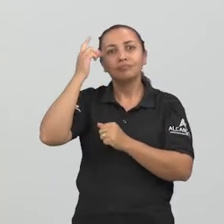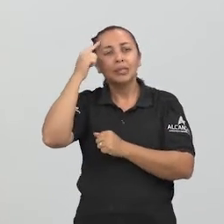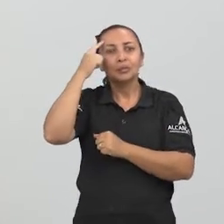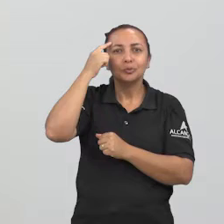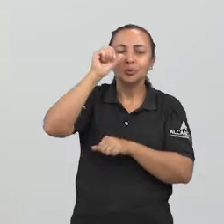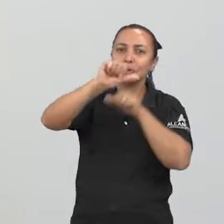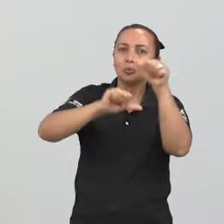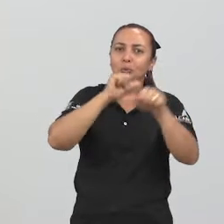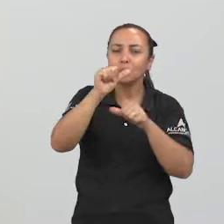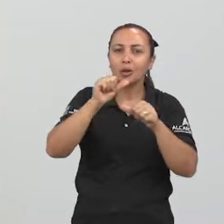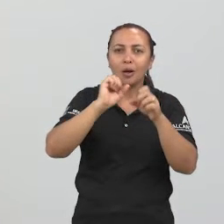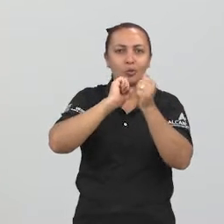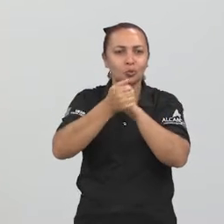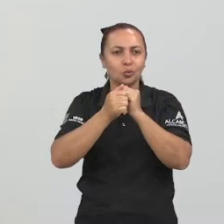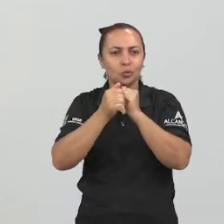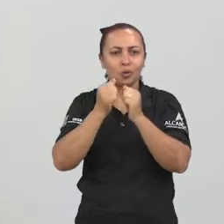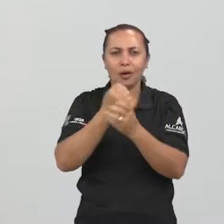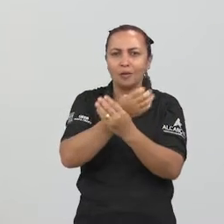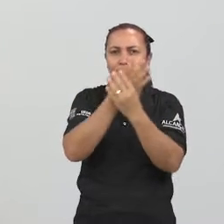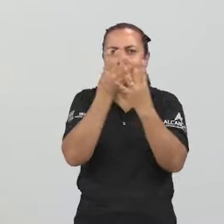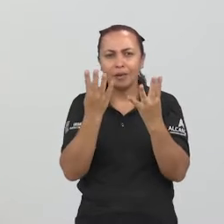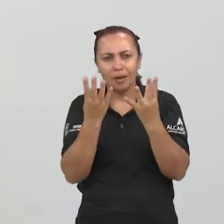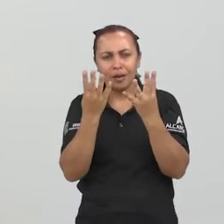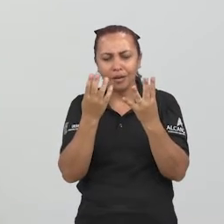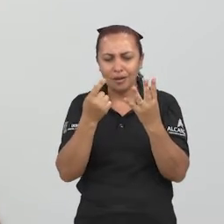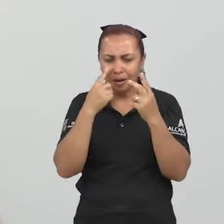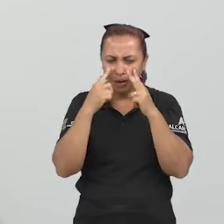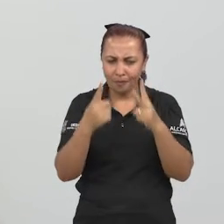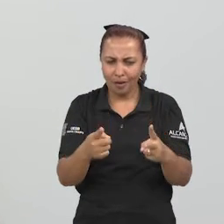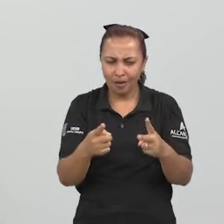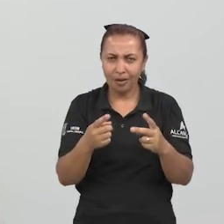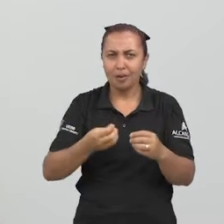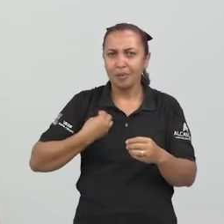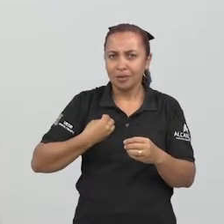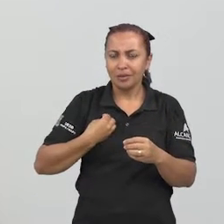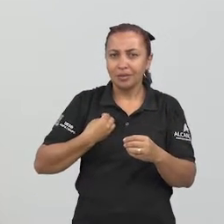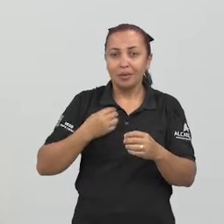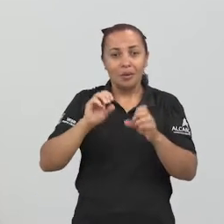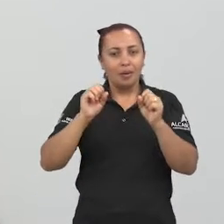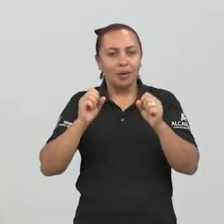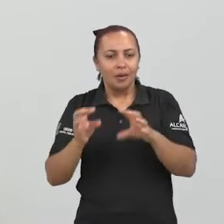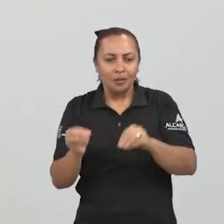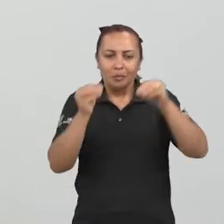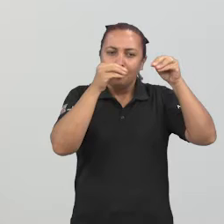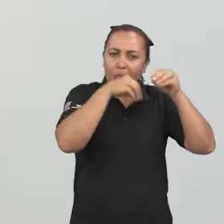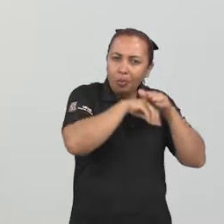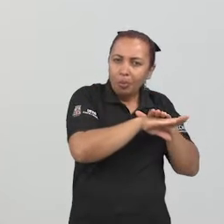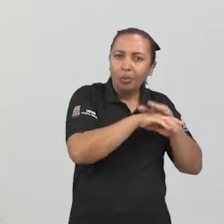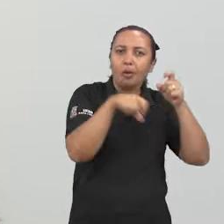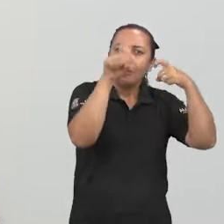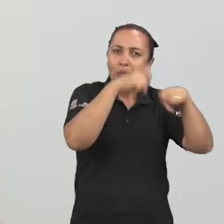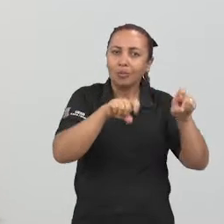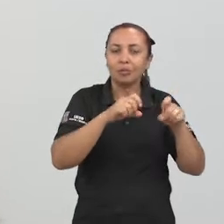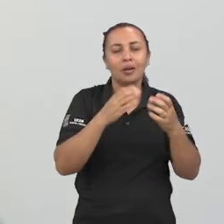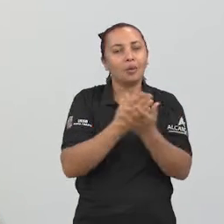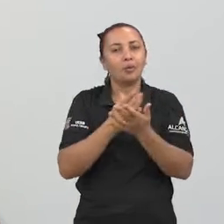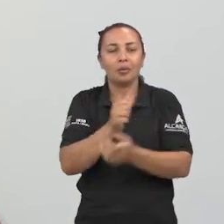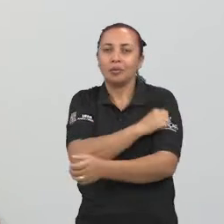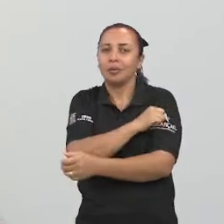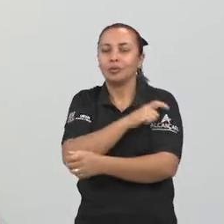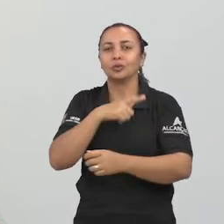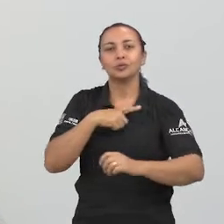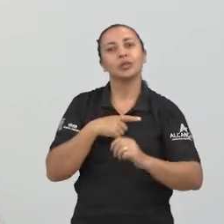jogo, que era um jogo físico, em um jogo online que qualquer estudante, qualquer professor poderia utilizar desde